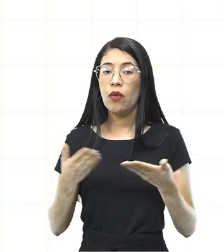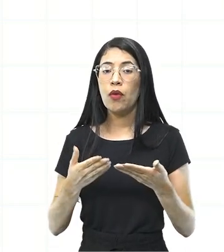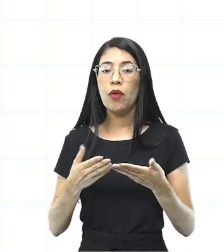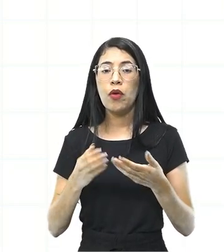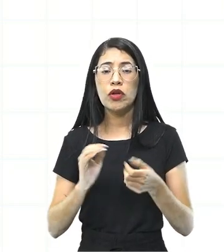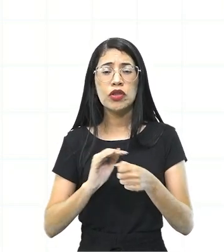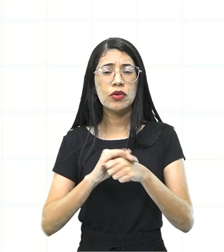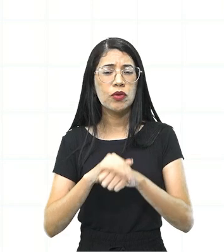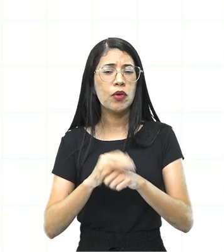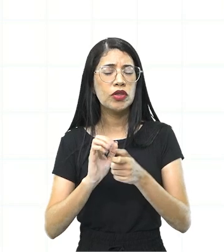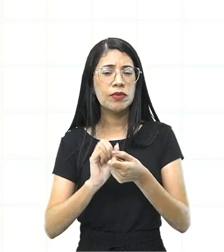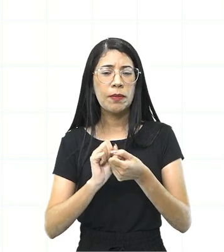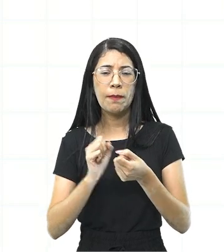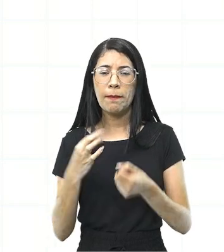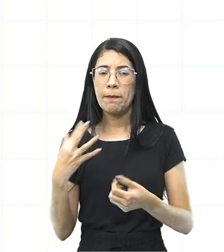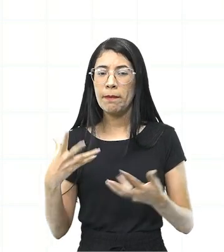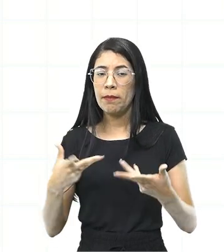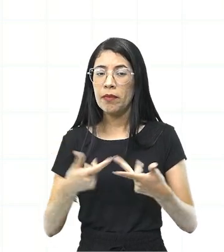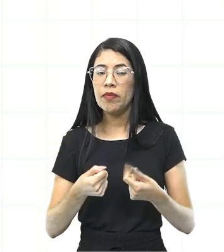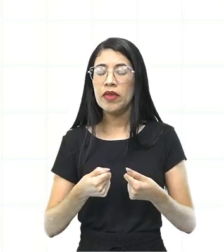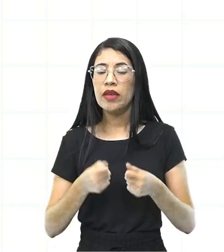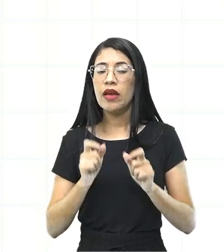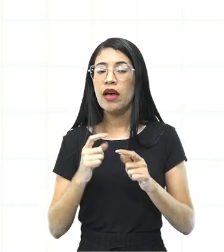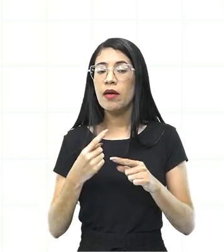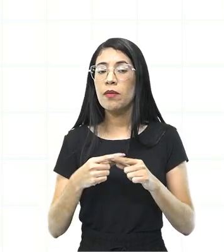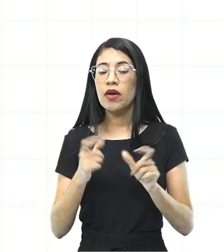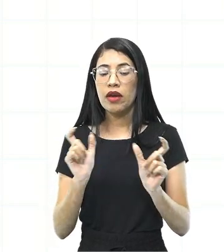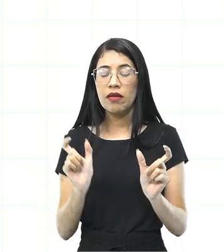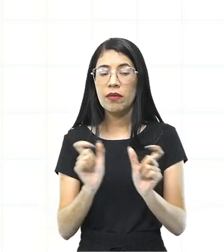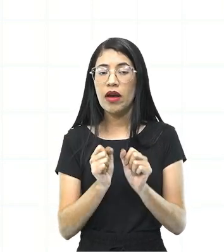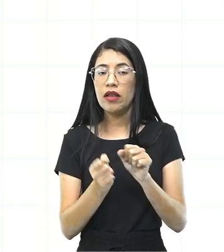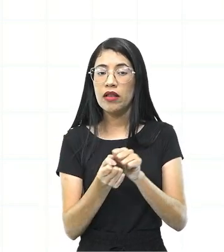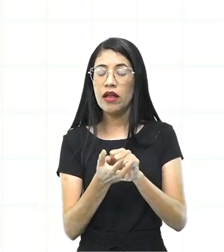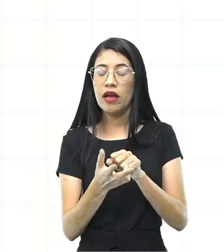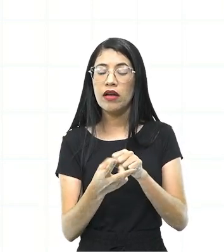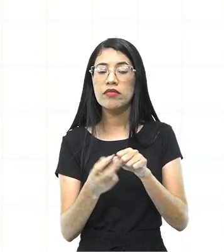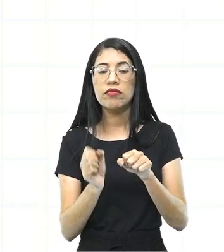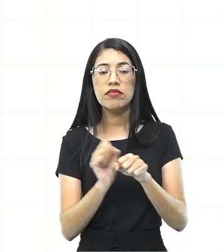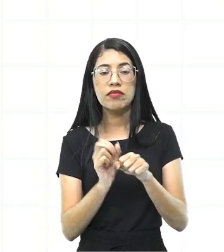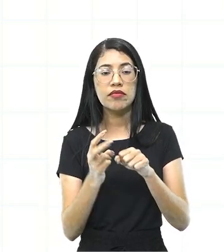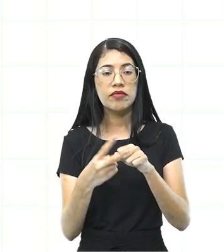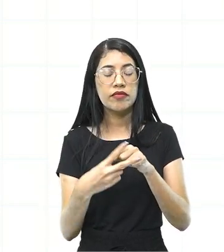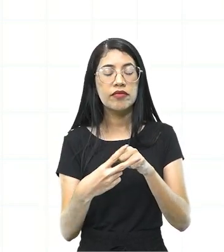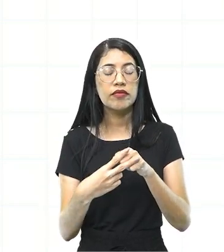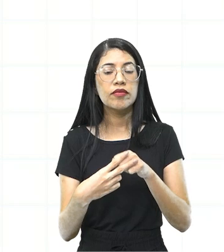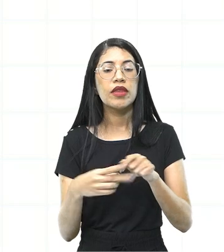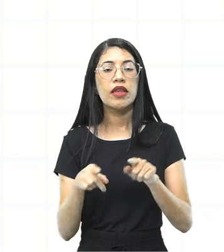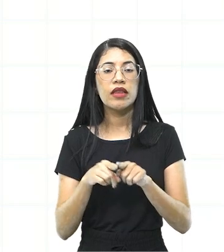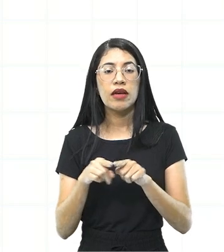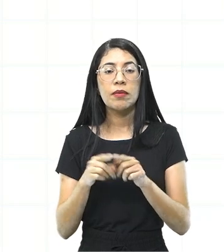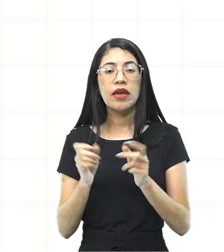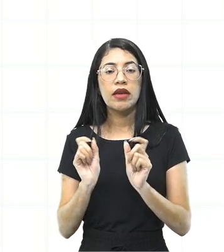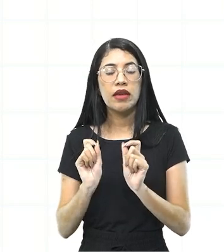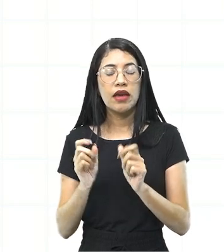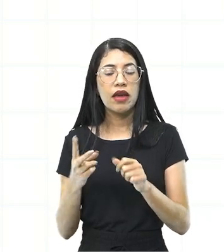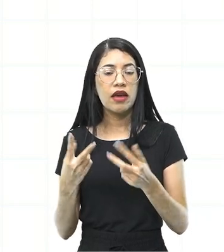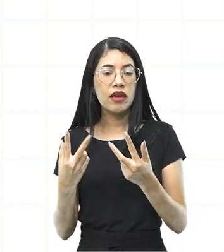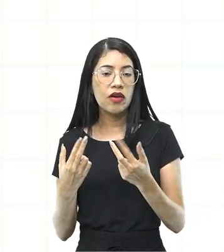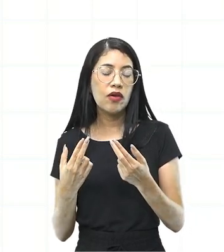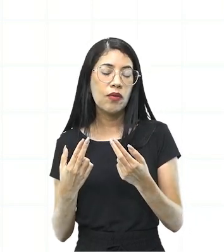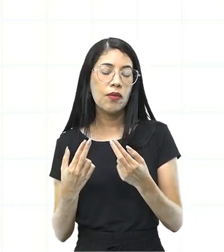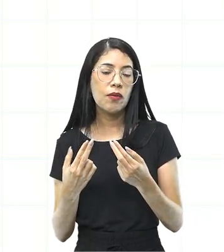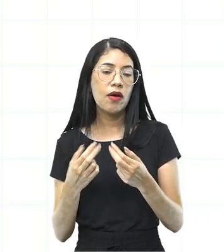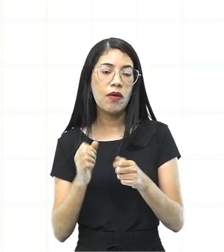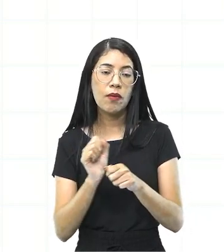grande noite. Tá? É uma locução verbal, porque é um conjunto de palavras que tem o mesmo valor de um advérbio.